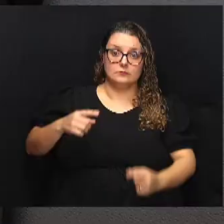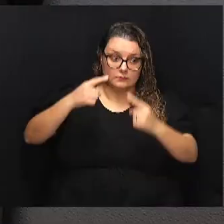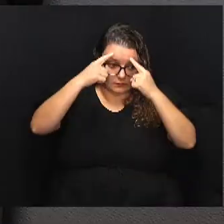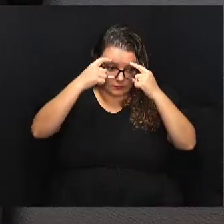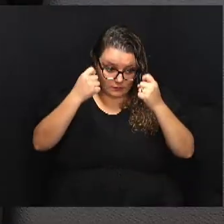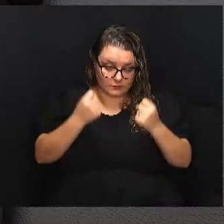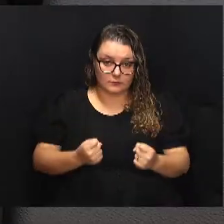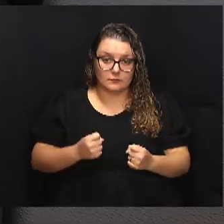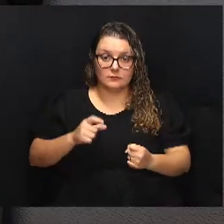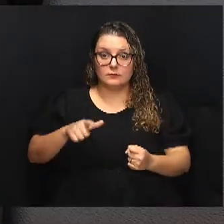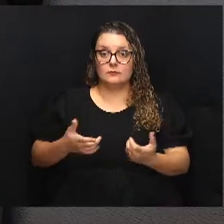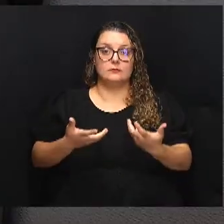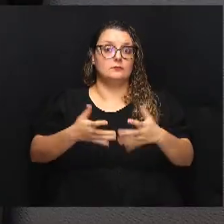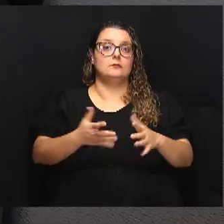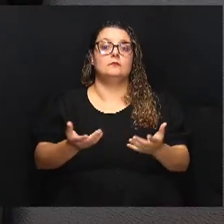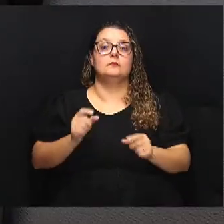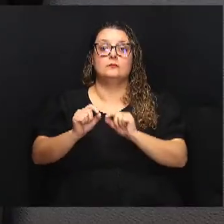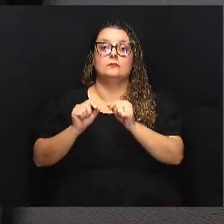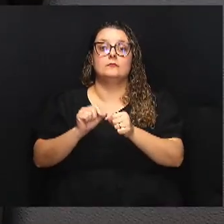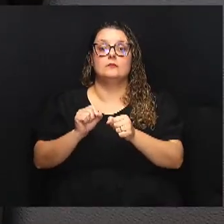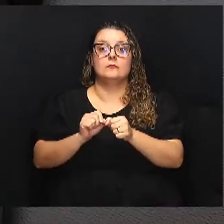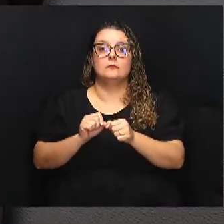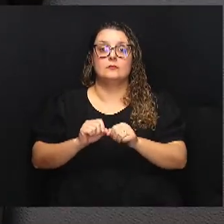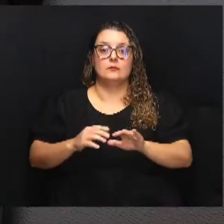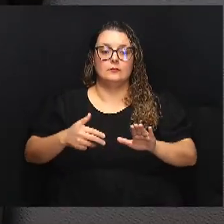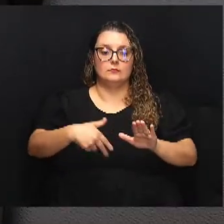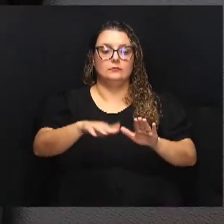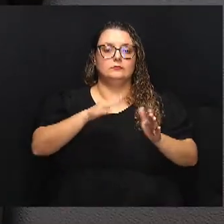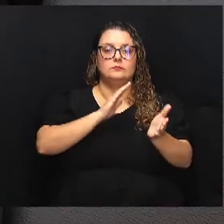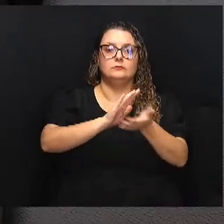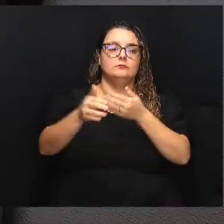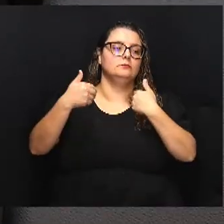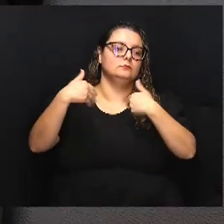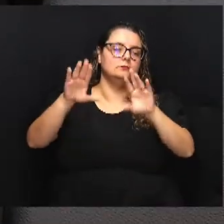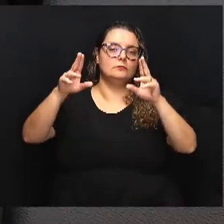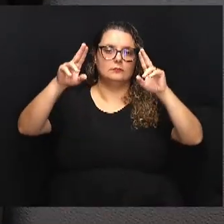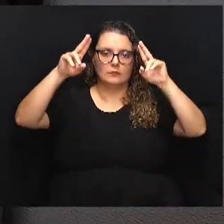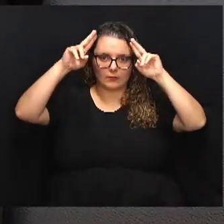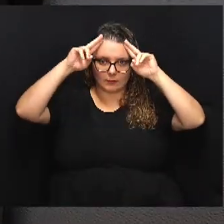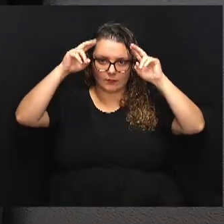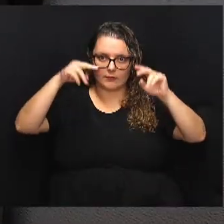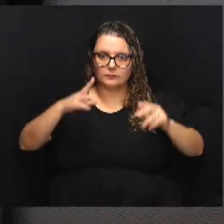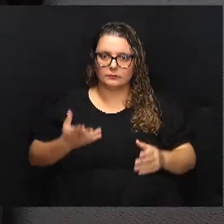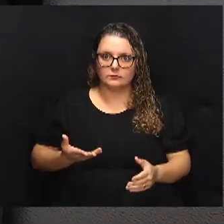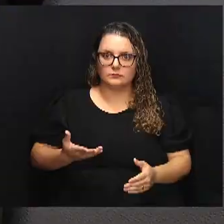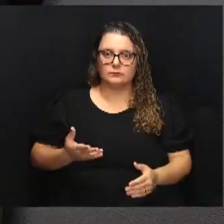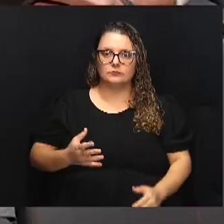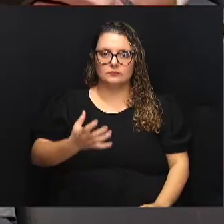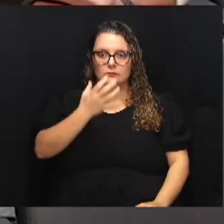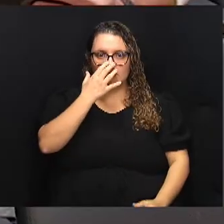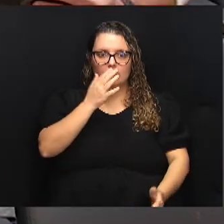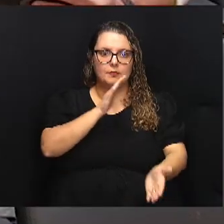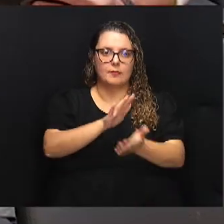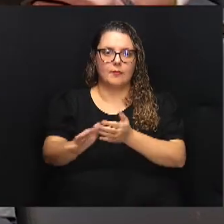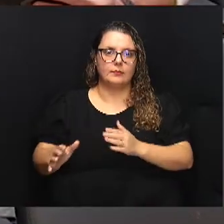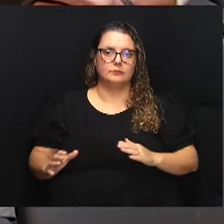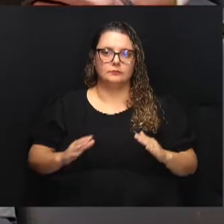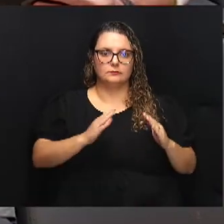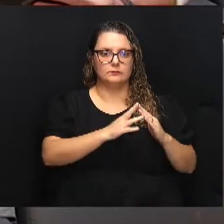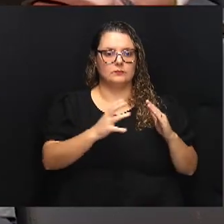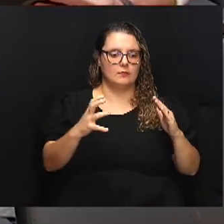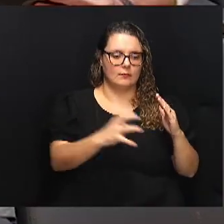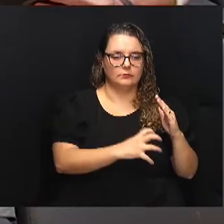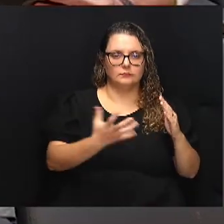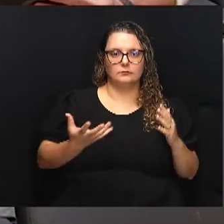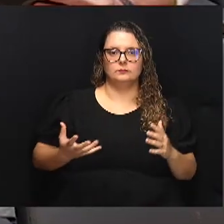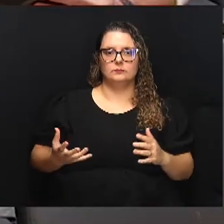e depois a pessoa não quer mais, o que ela faz? Ela abre o portão e solta o cachorro na rua. Ou senão o cachorro escapa, ataca um vizinho, ataca uma criança